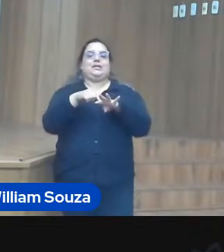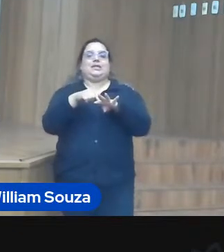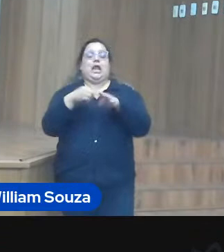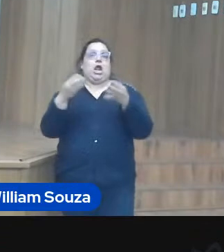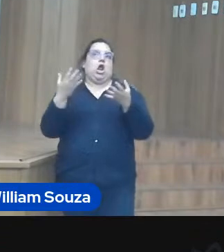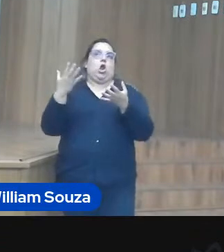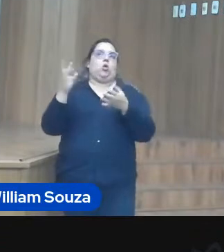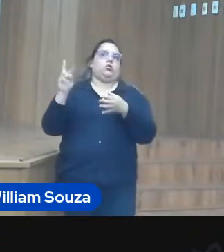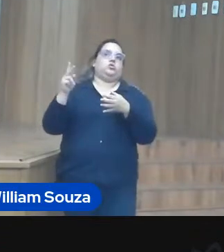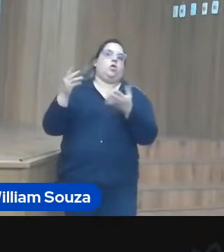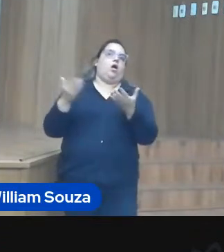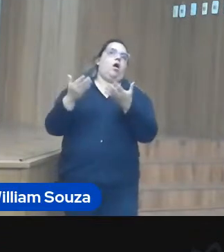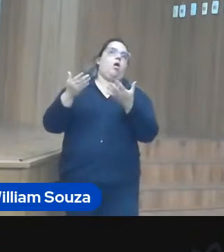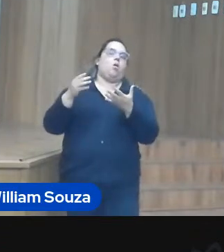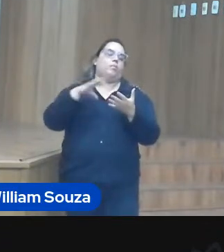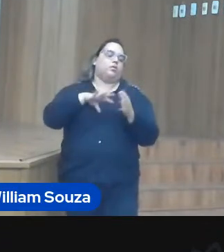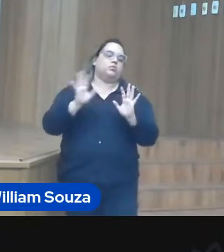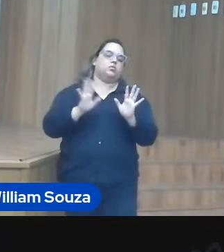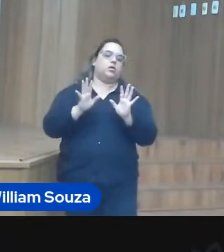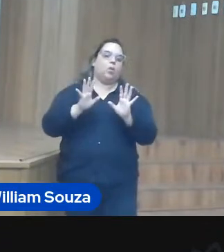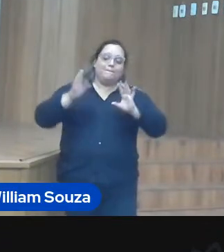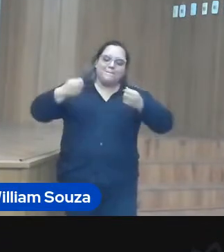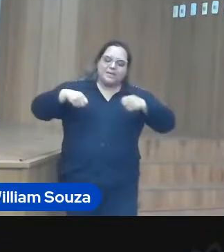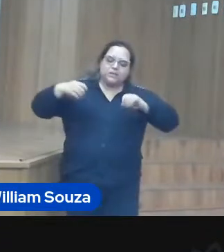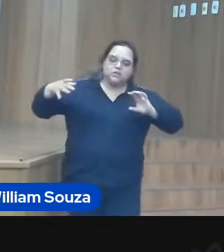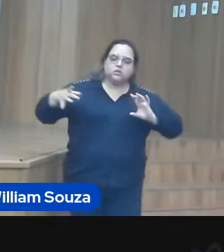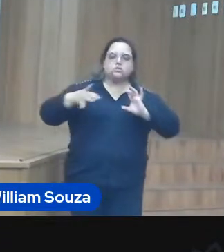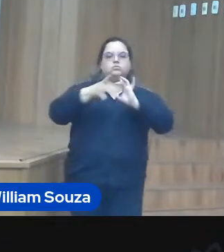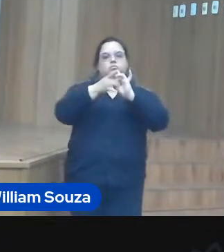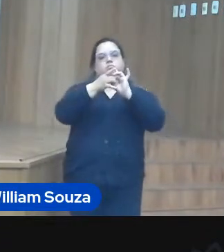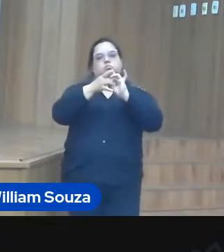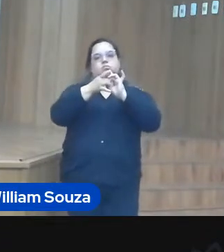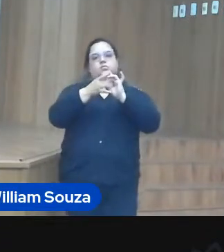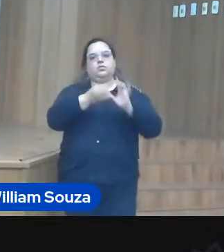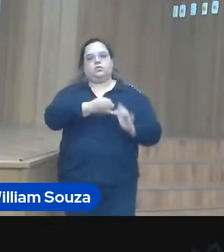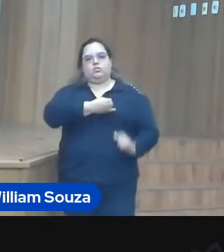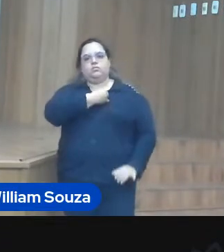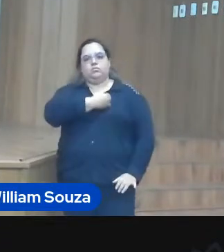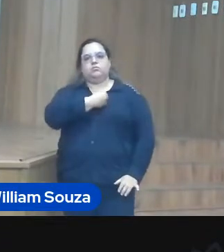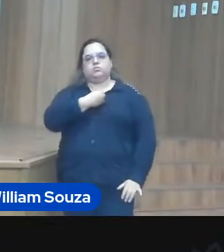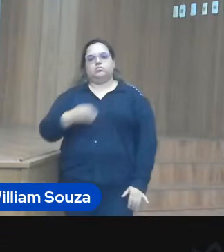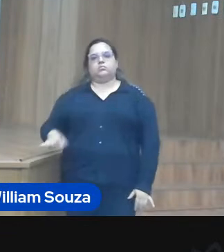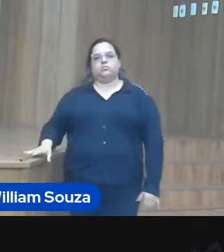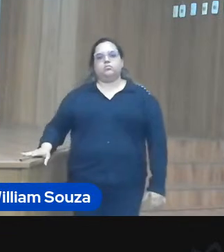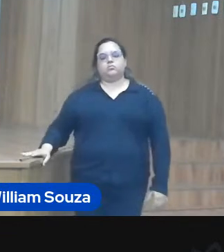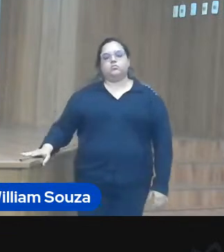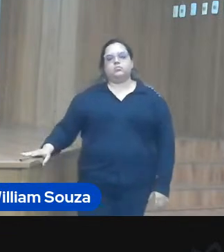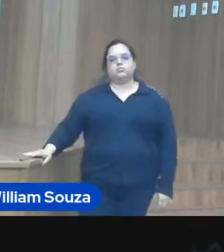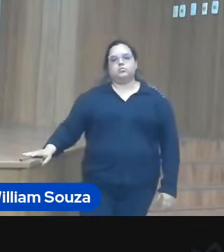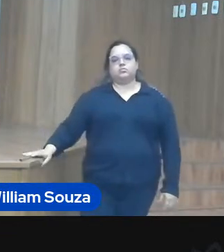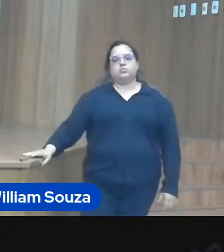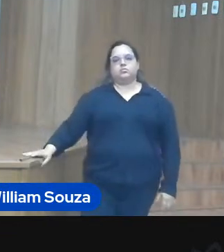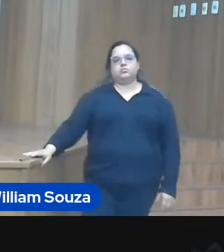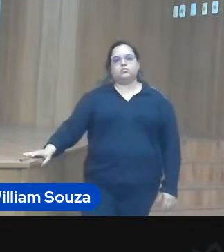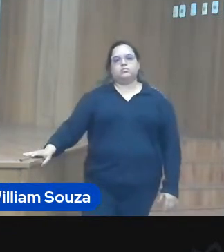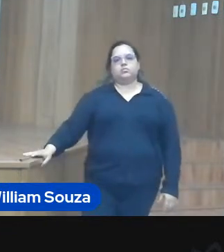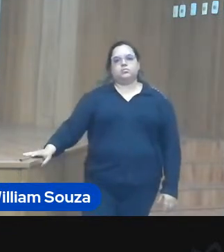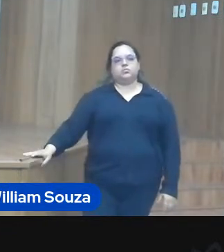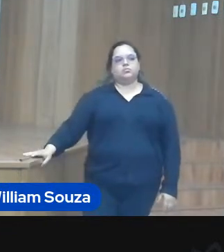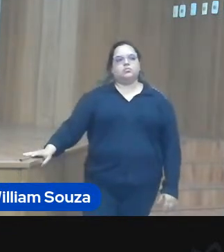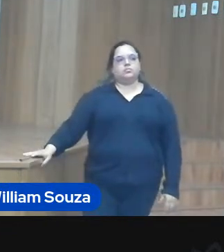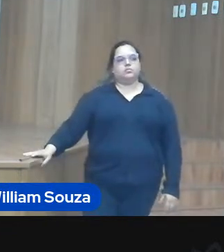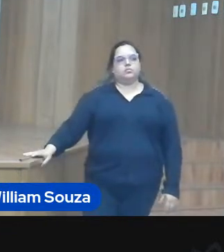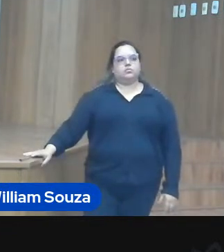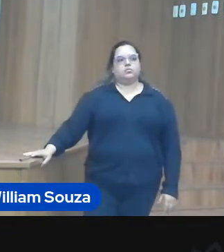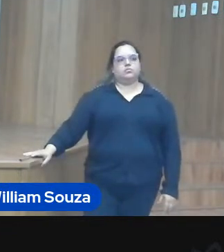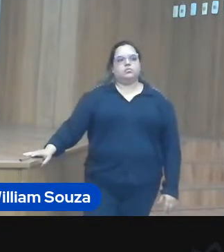agora é geografia. Agora não tem. A vida é a vida. E essa complexidade